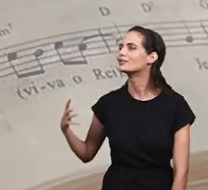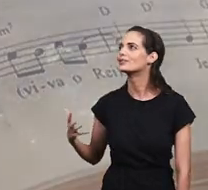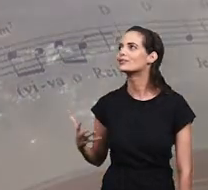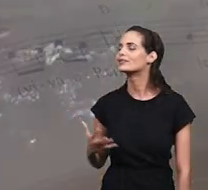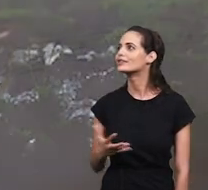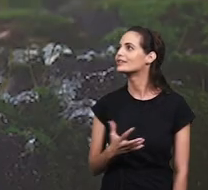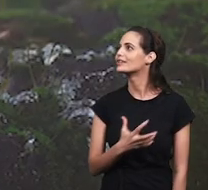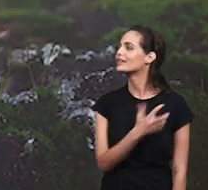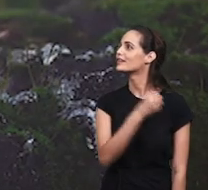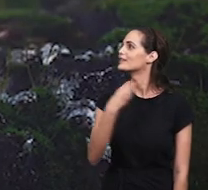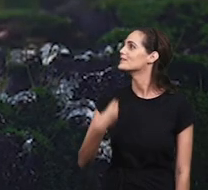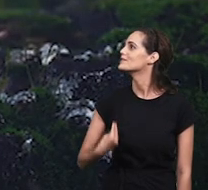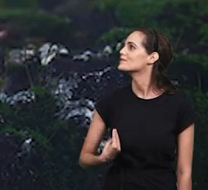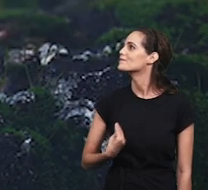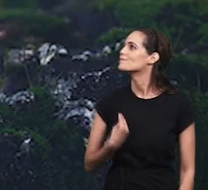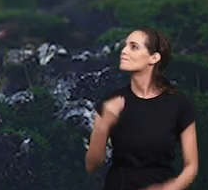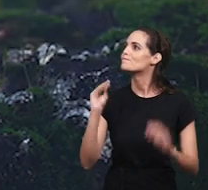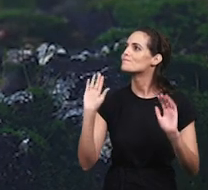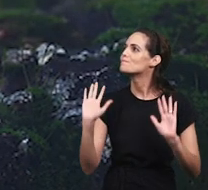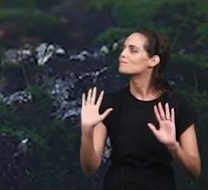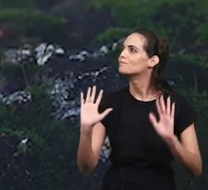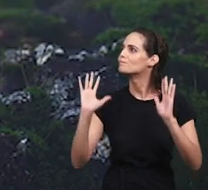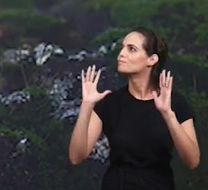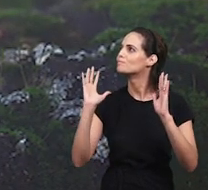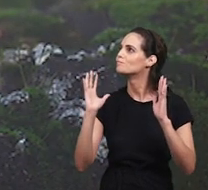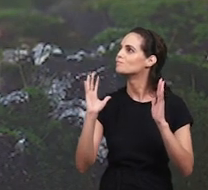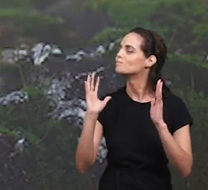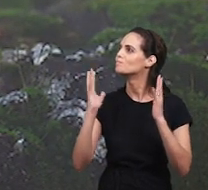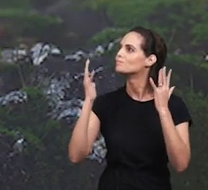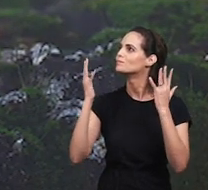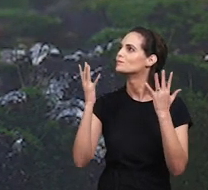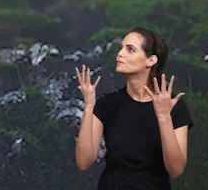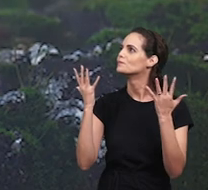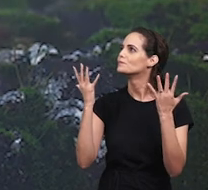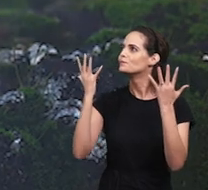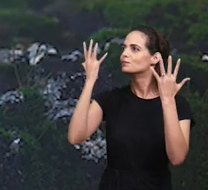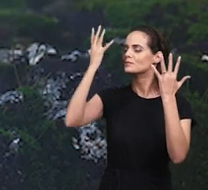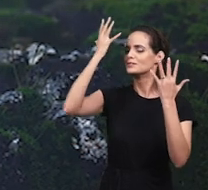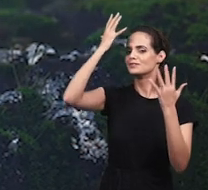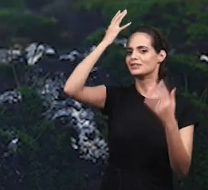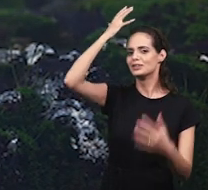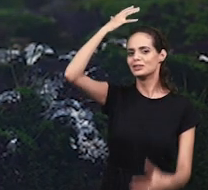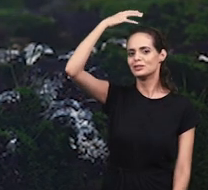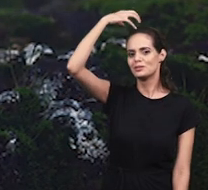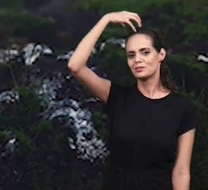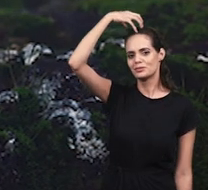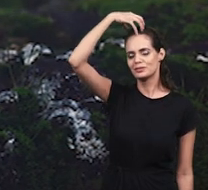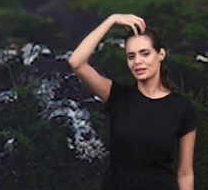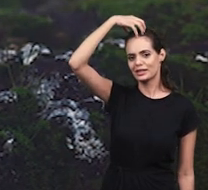cantarei, viva o Rei, viva o